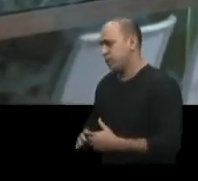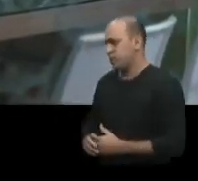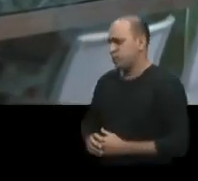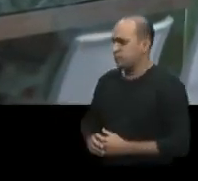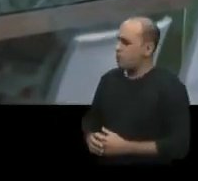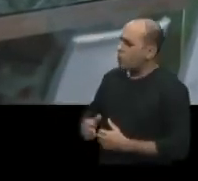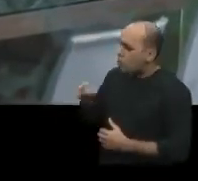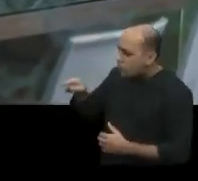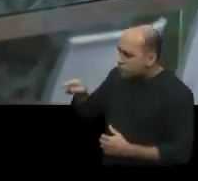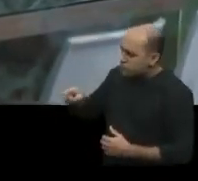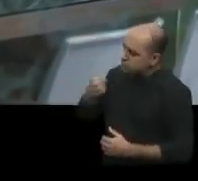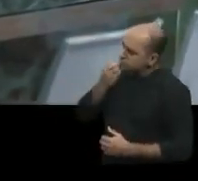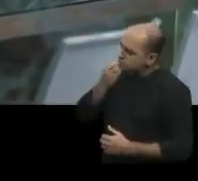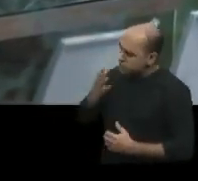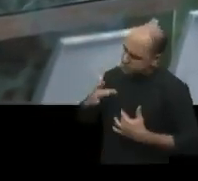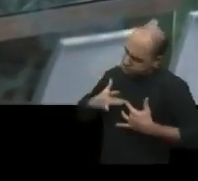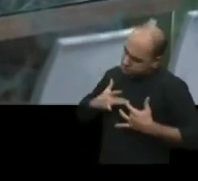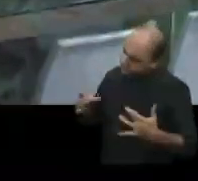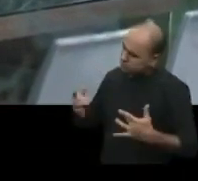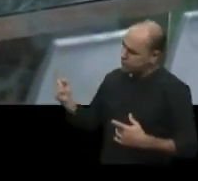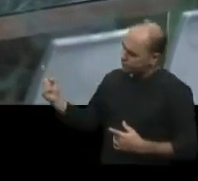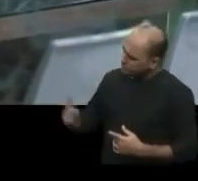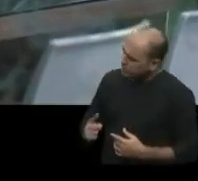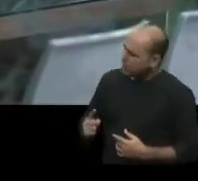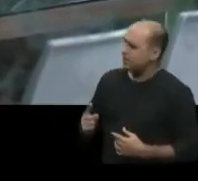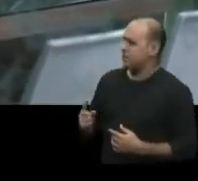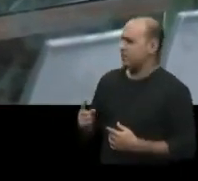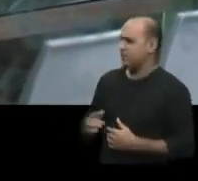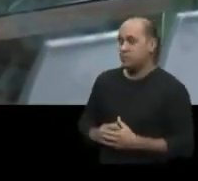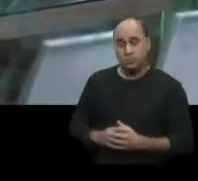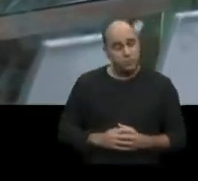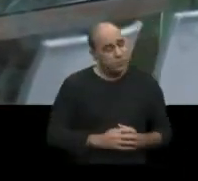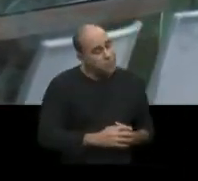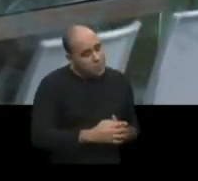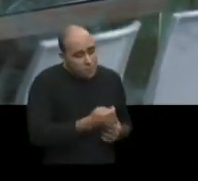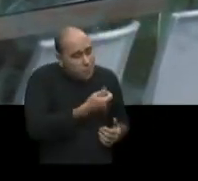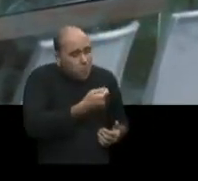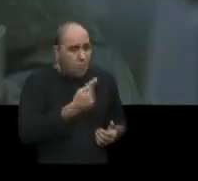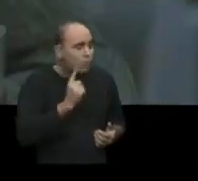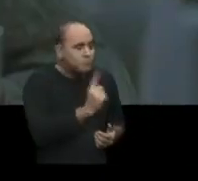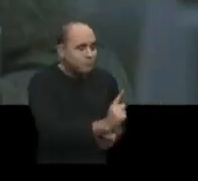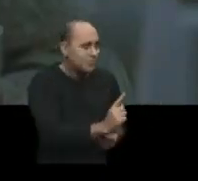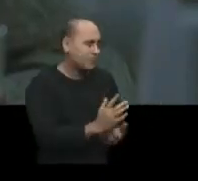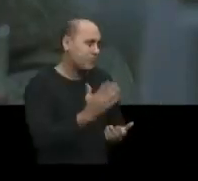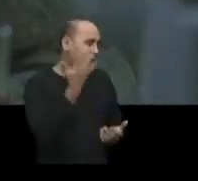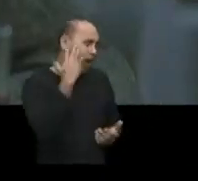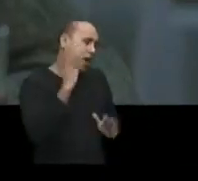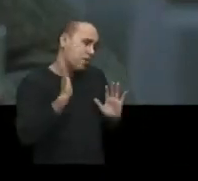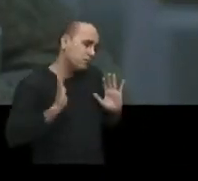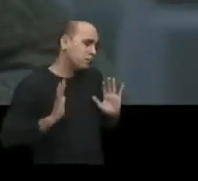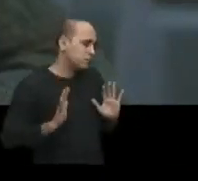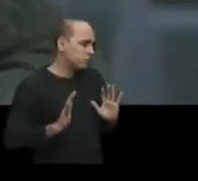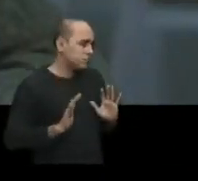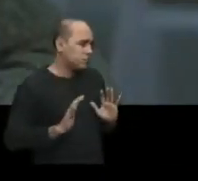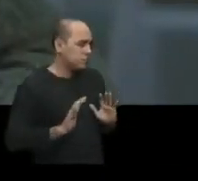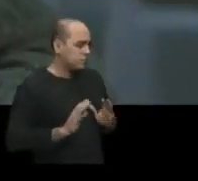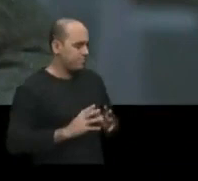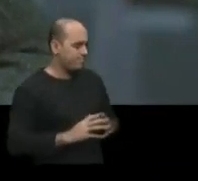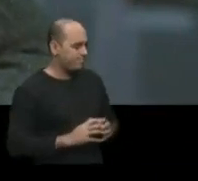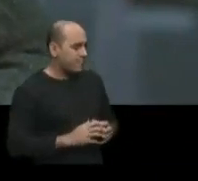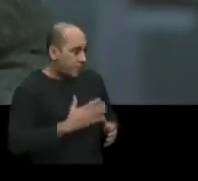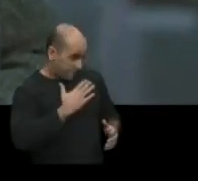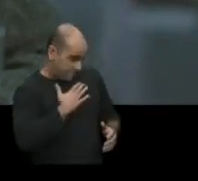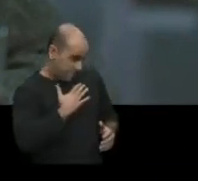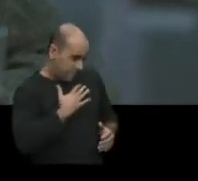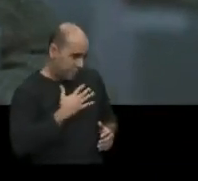Um gesto muito bonito você estar aqui. É o mínimo, né? Senhora Campos, a